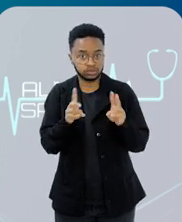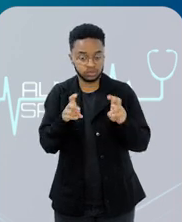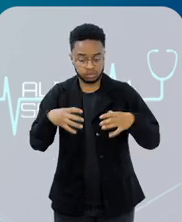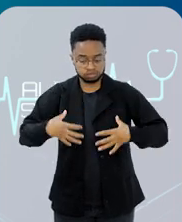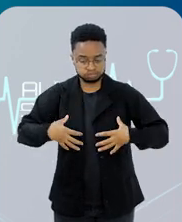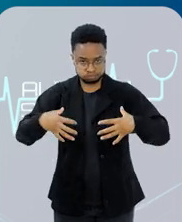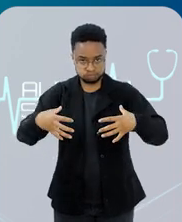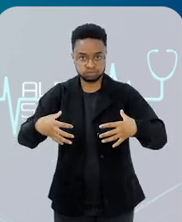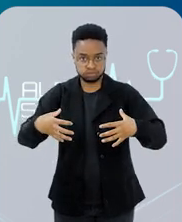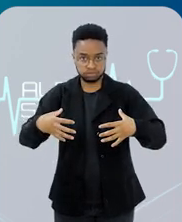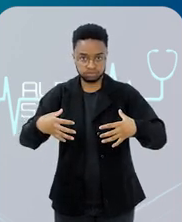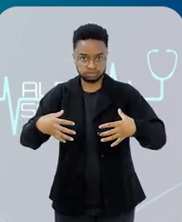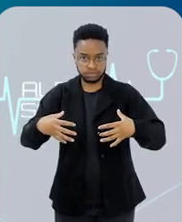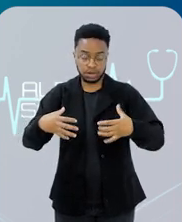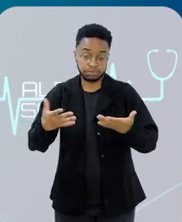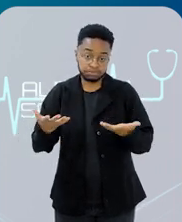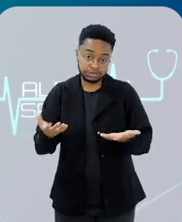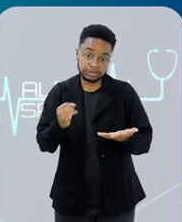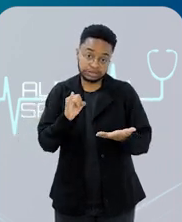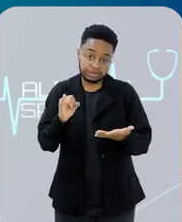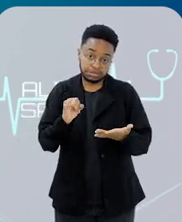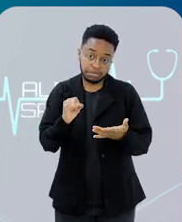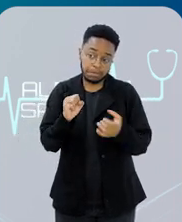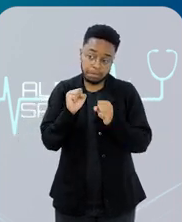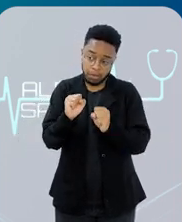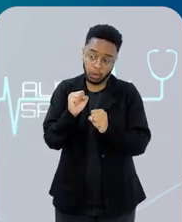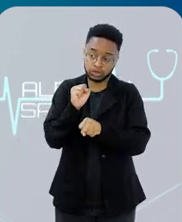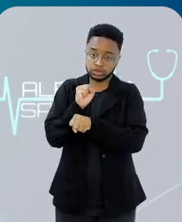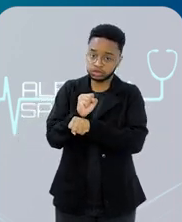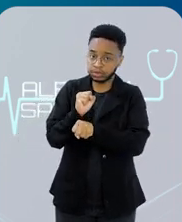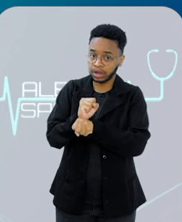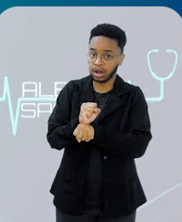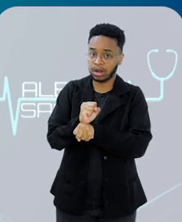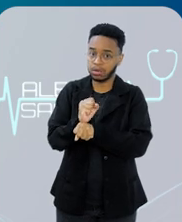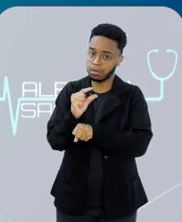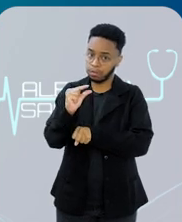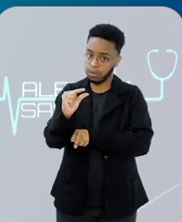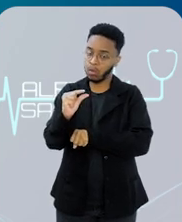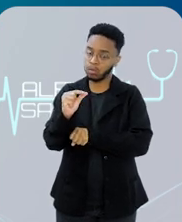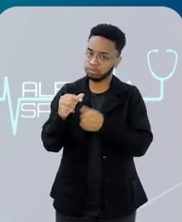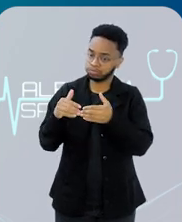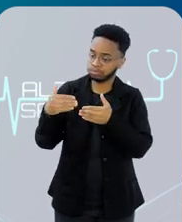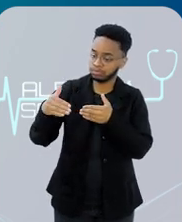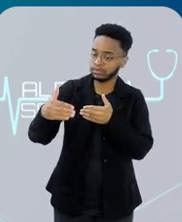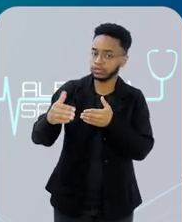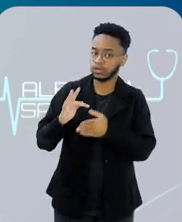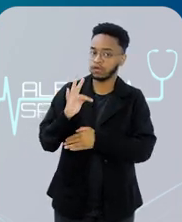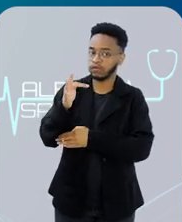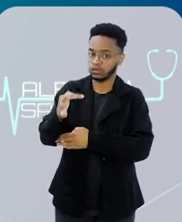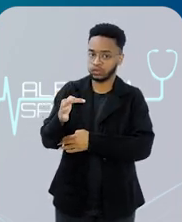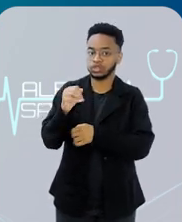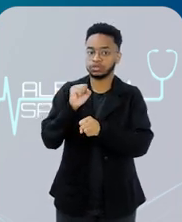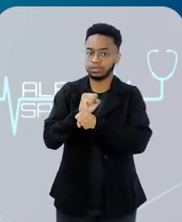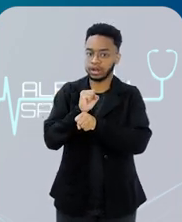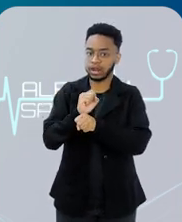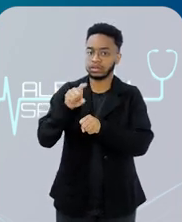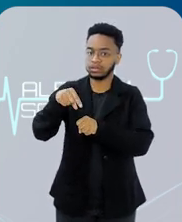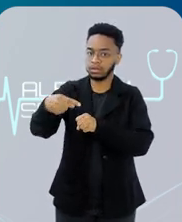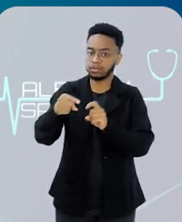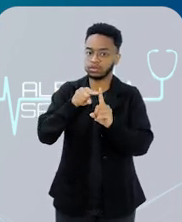relação à gigantomastia permite a ela esperar um momento mais adiante,